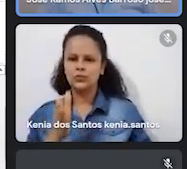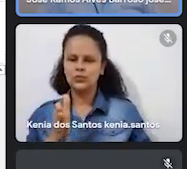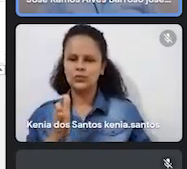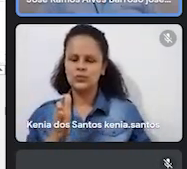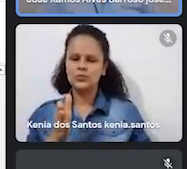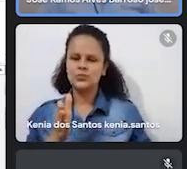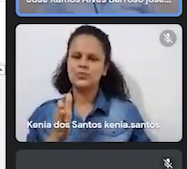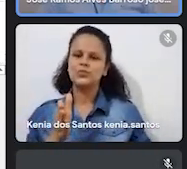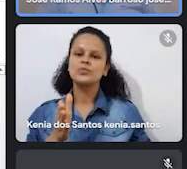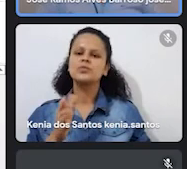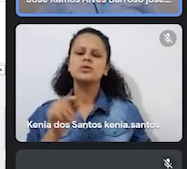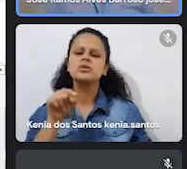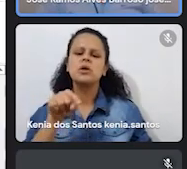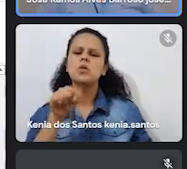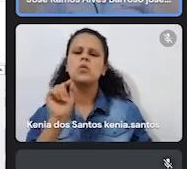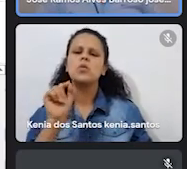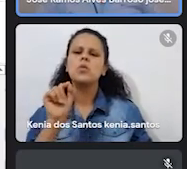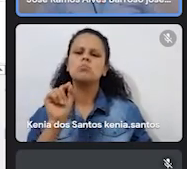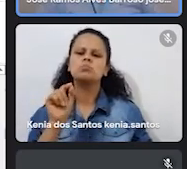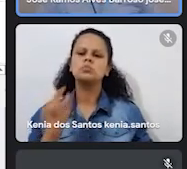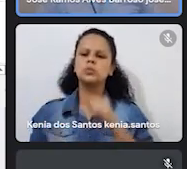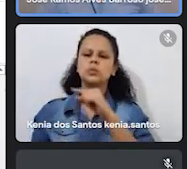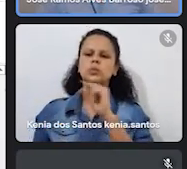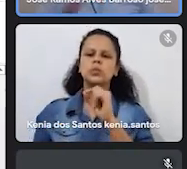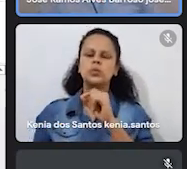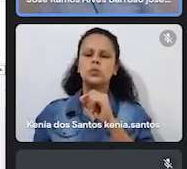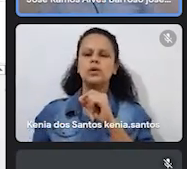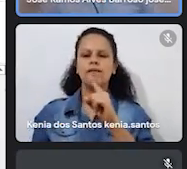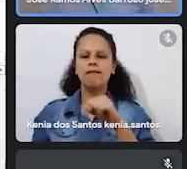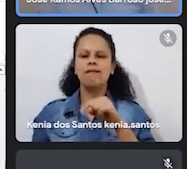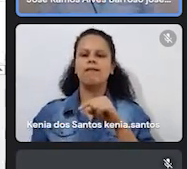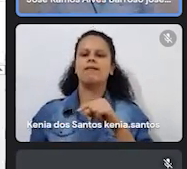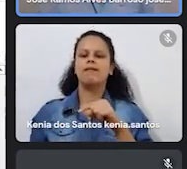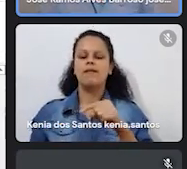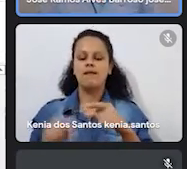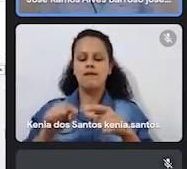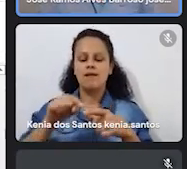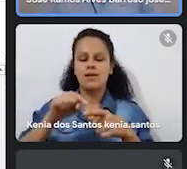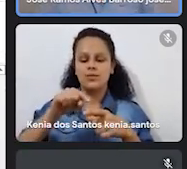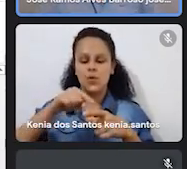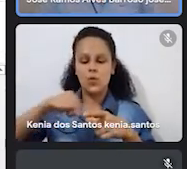vai ser o quê? Minha zona de risco.